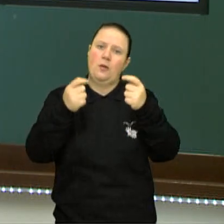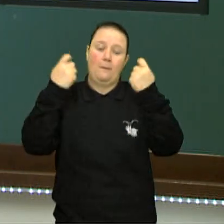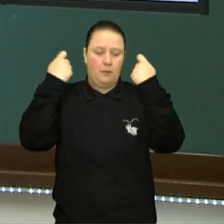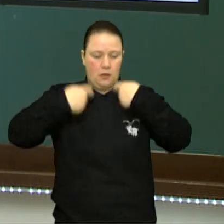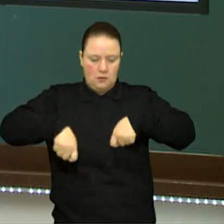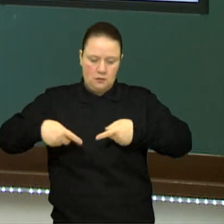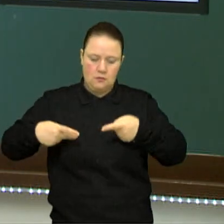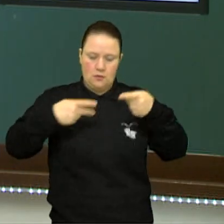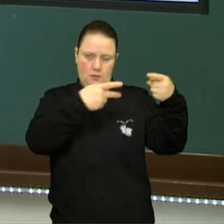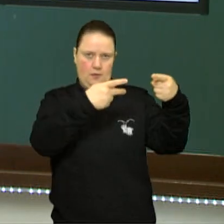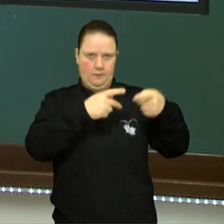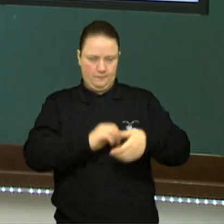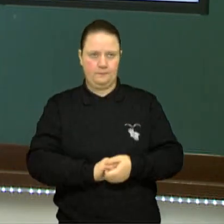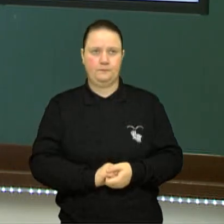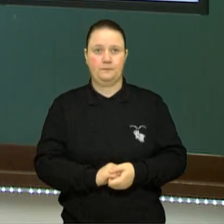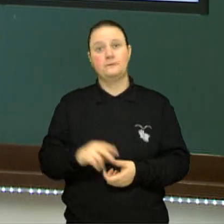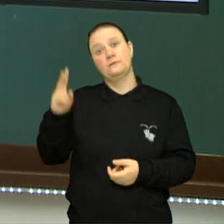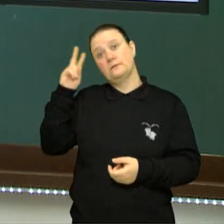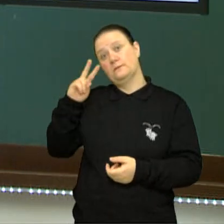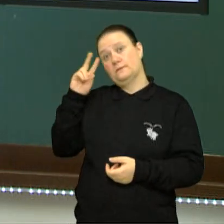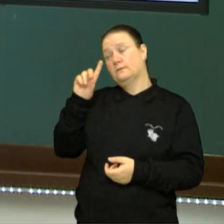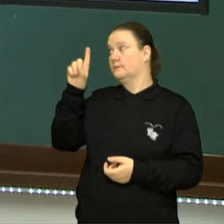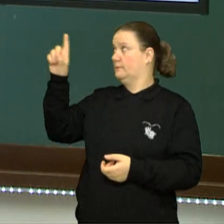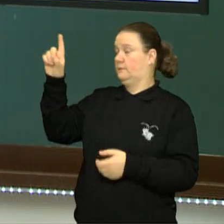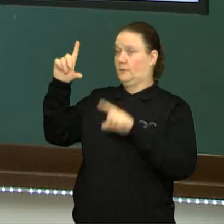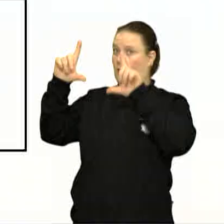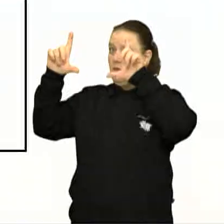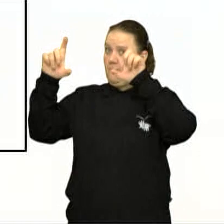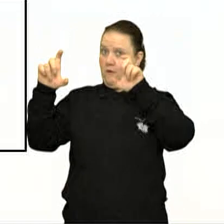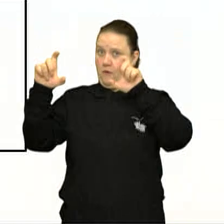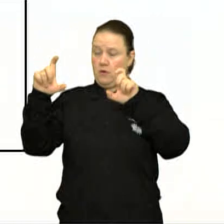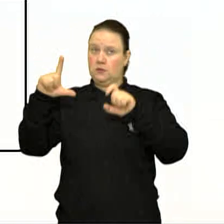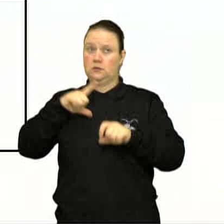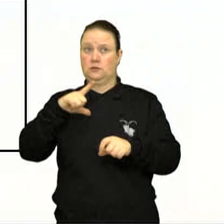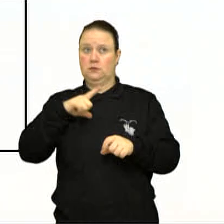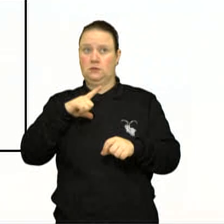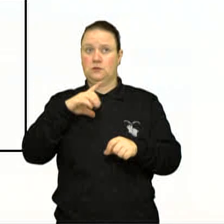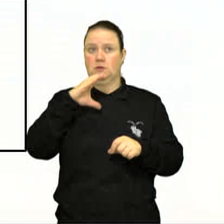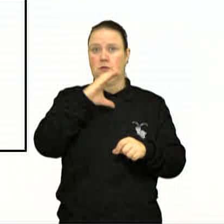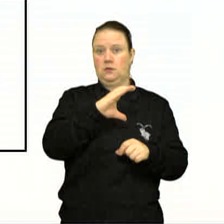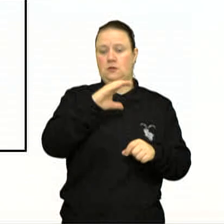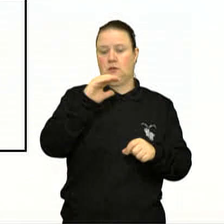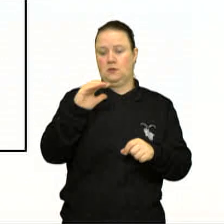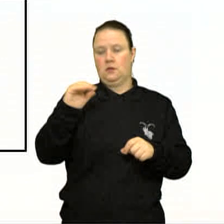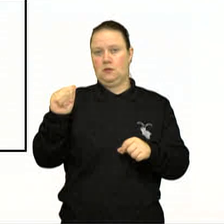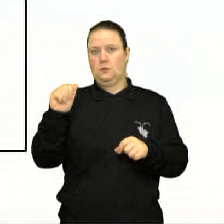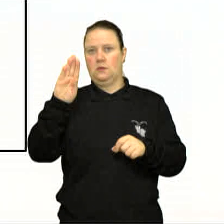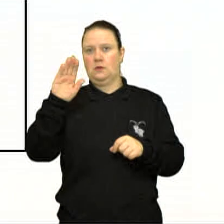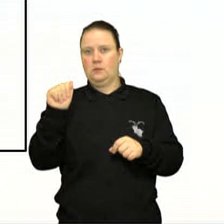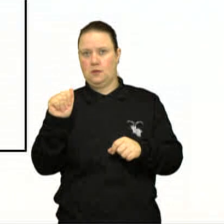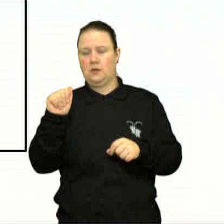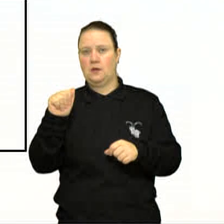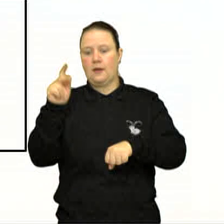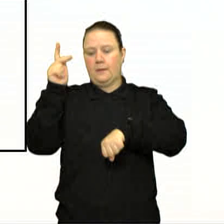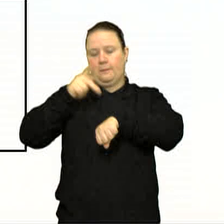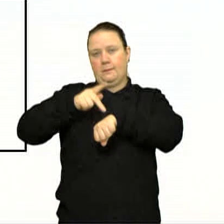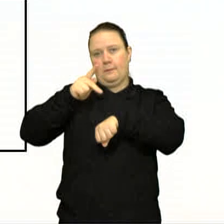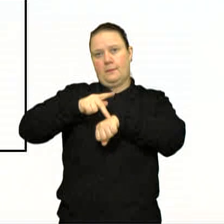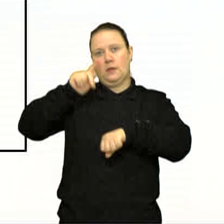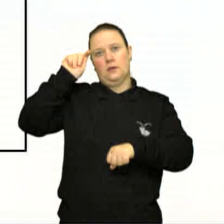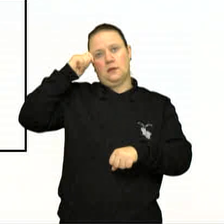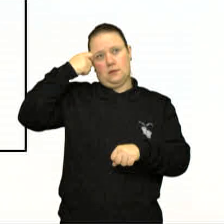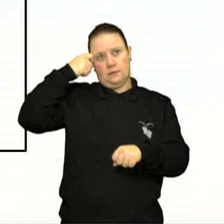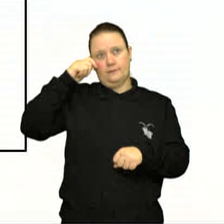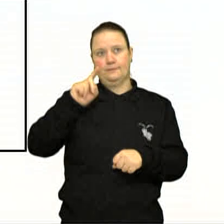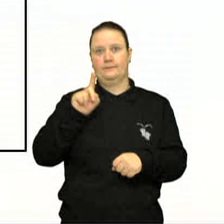foto? Lembram? Aqui a gente tem um templo religioso, né, a Kaaba, em Meca, e aqui a gente tem a Pedra Negra, tá? A Pedra